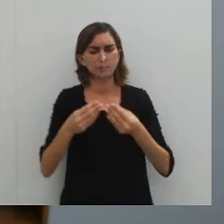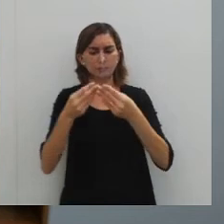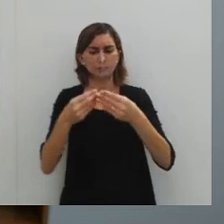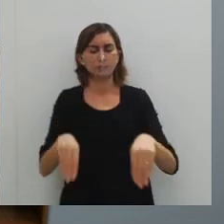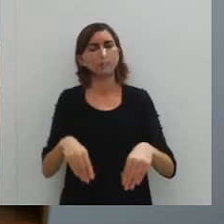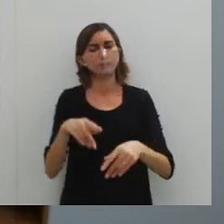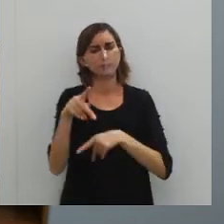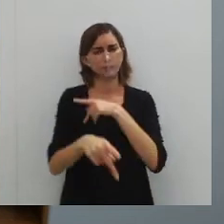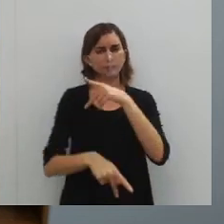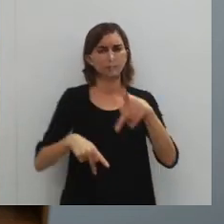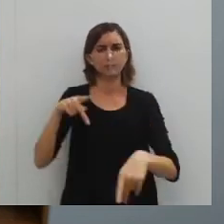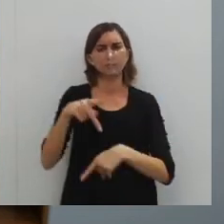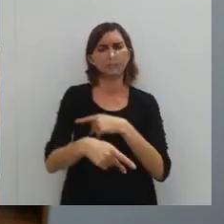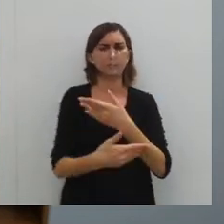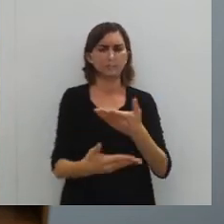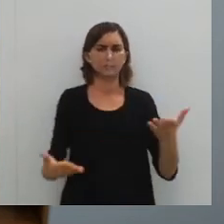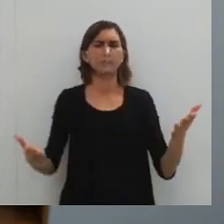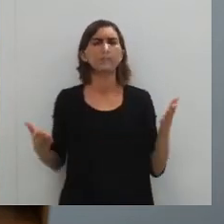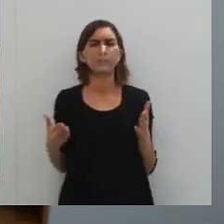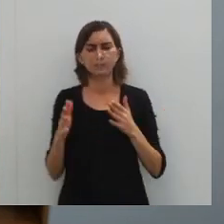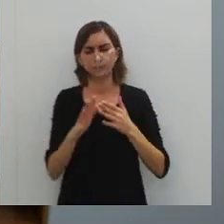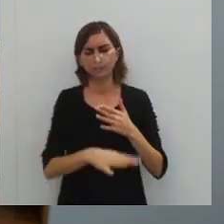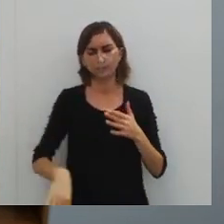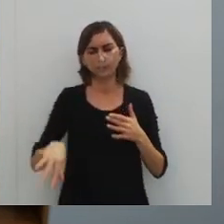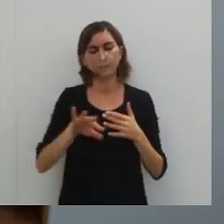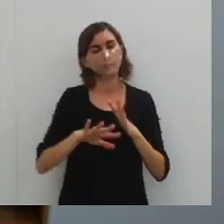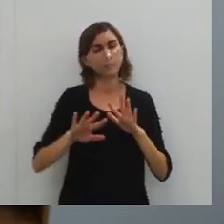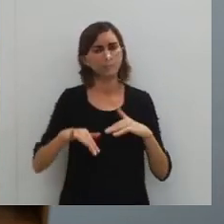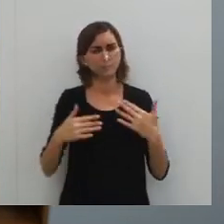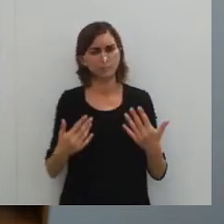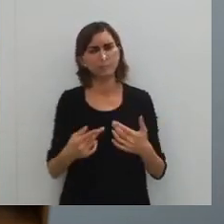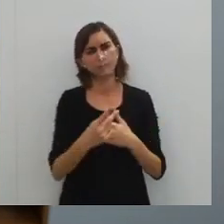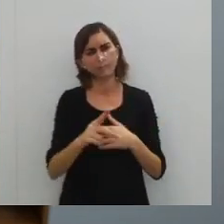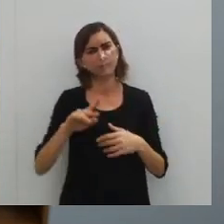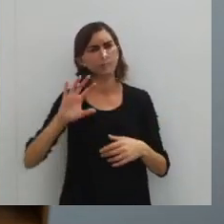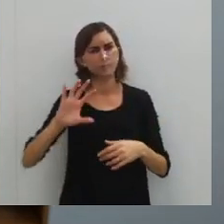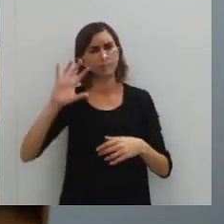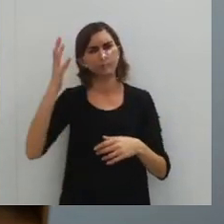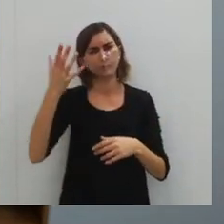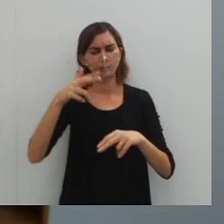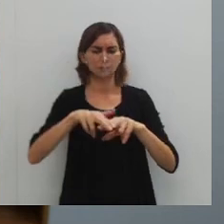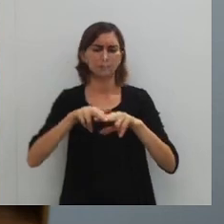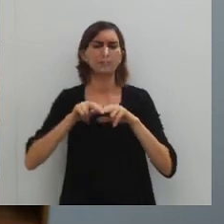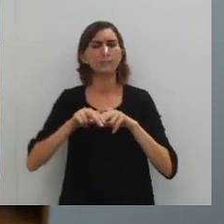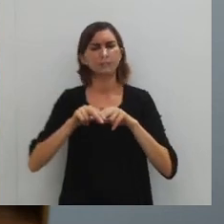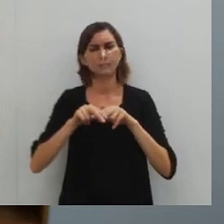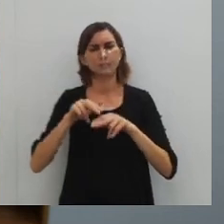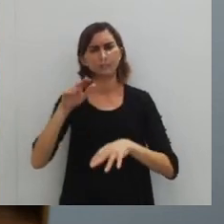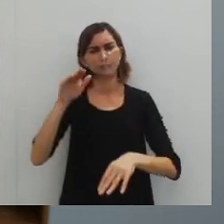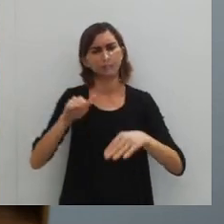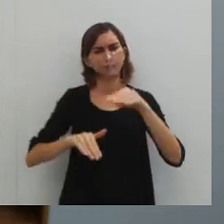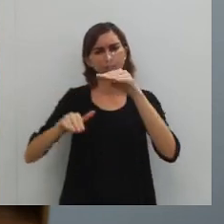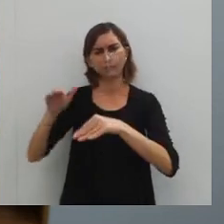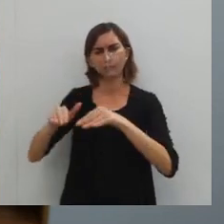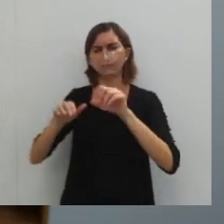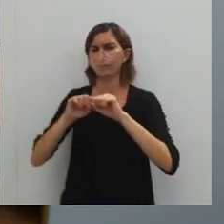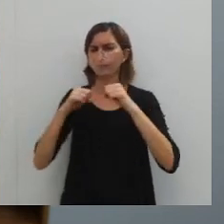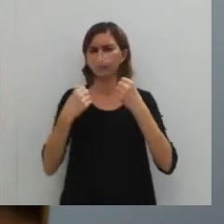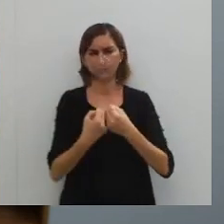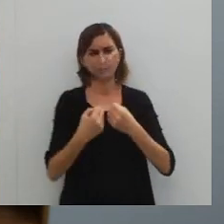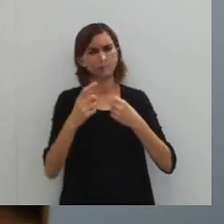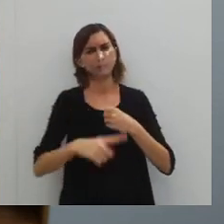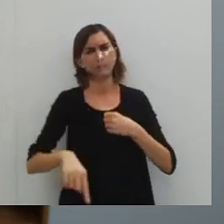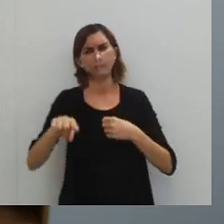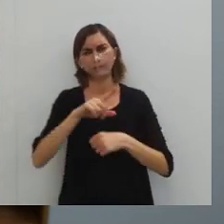prejudicando a população que mora nessa região. Então, isso ocorre justamente por conta da grande desigualdade social que nós temos no